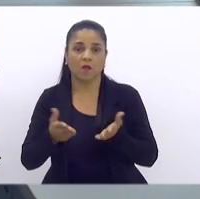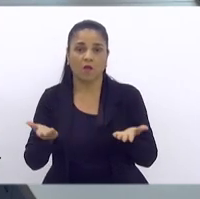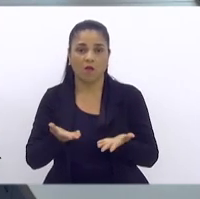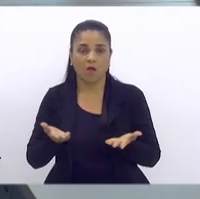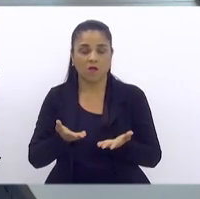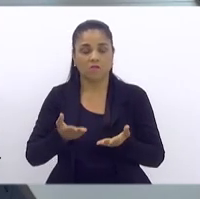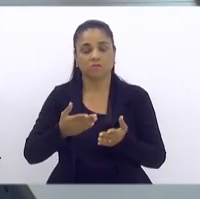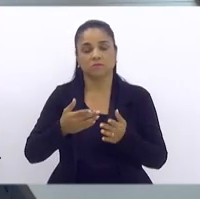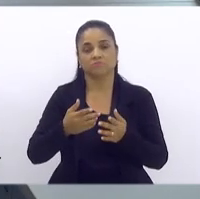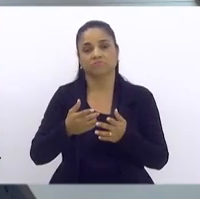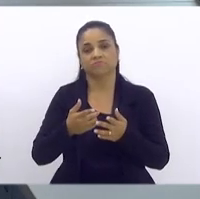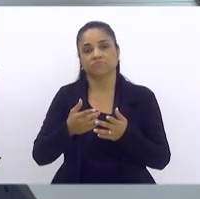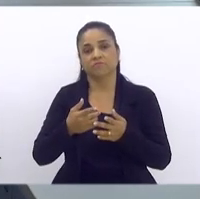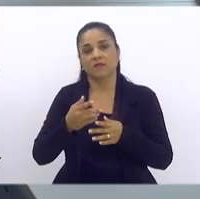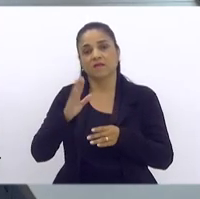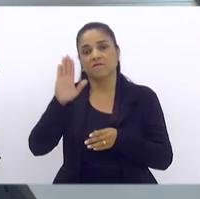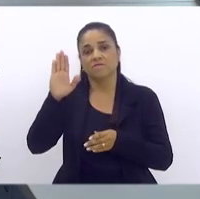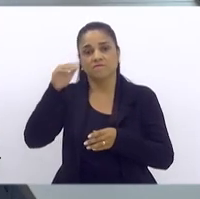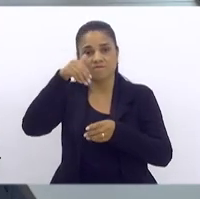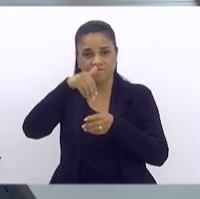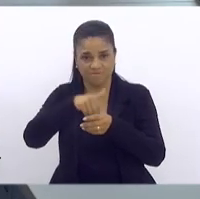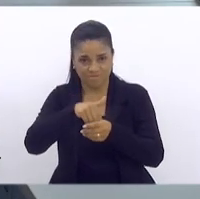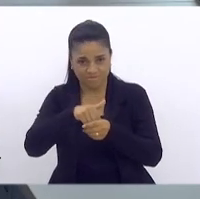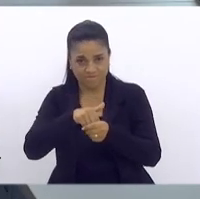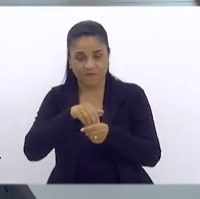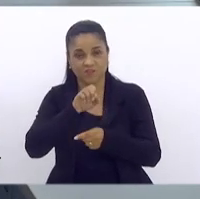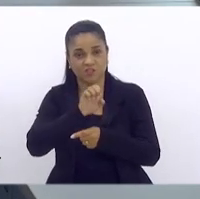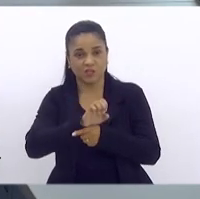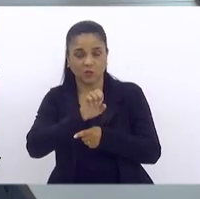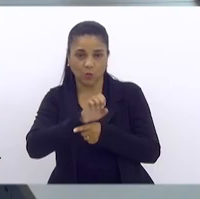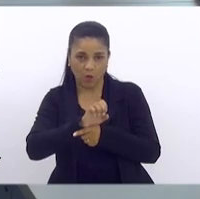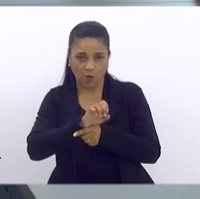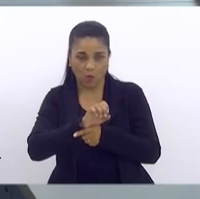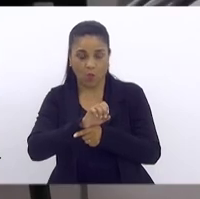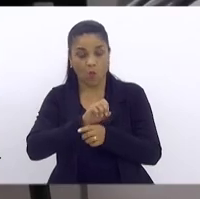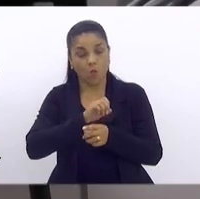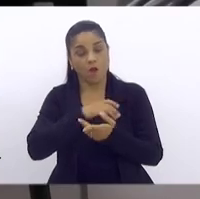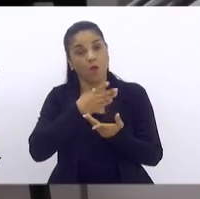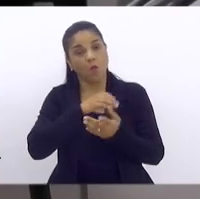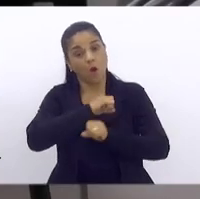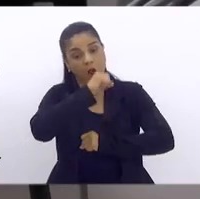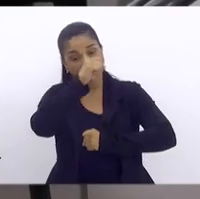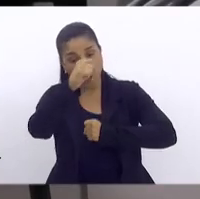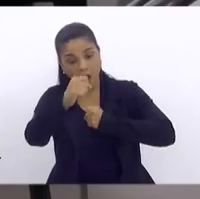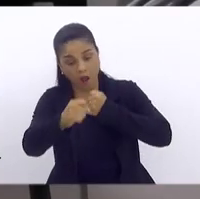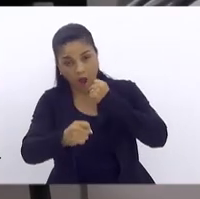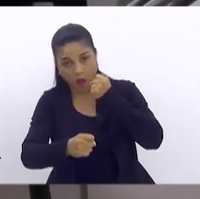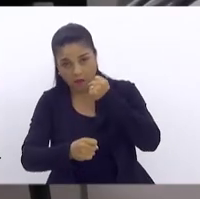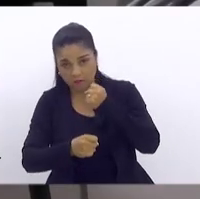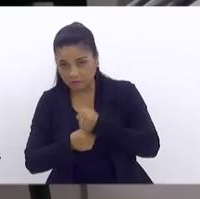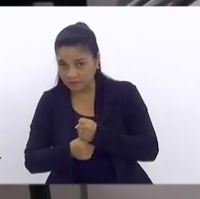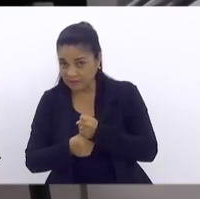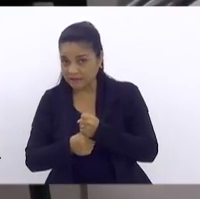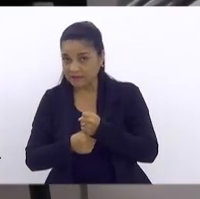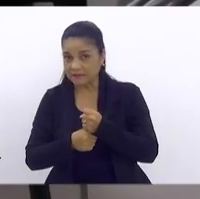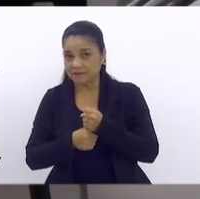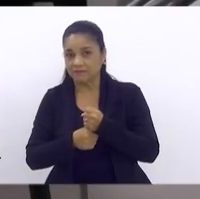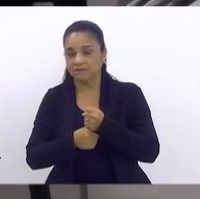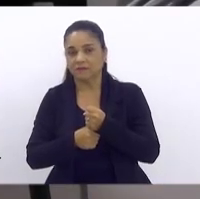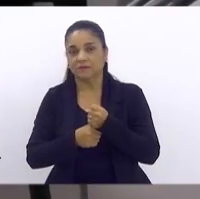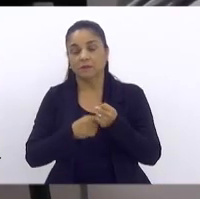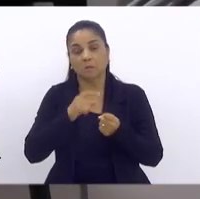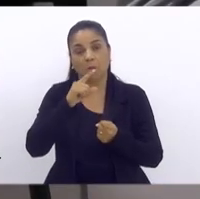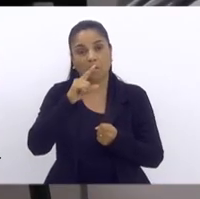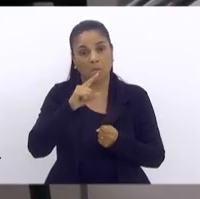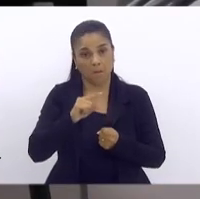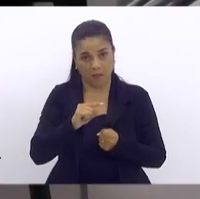estaduais e, principalmente, a nacional. E a eleição do ano que vem, eu acredito que isso tenha menos